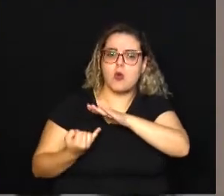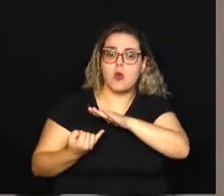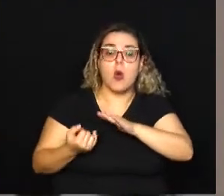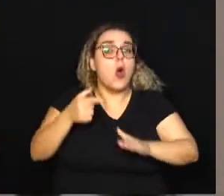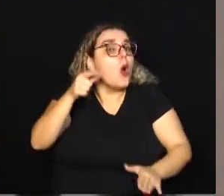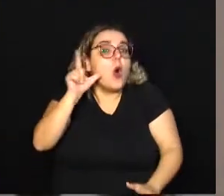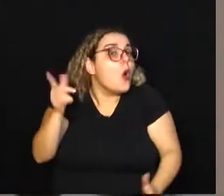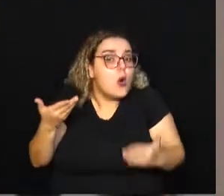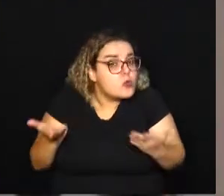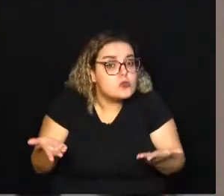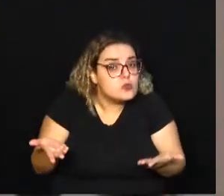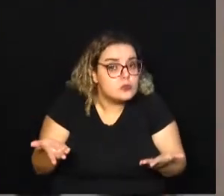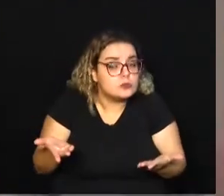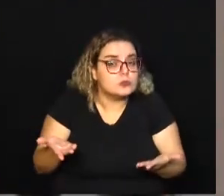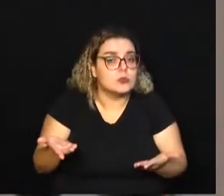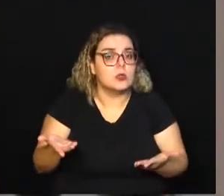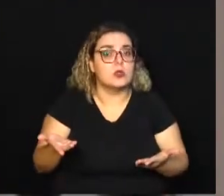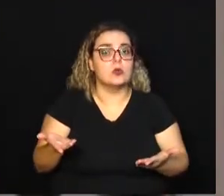mesmo,